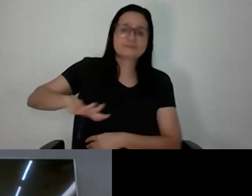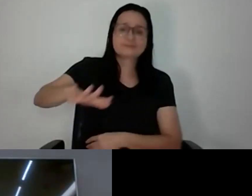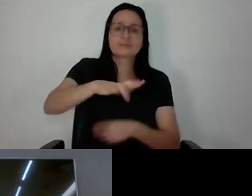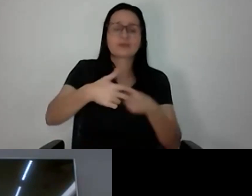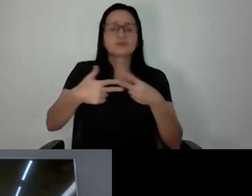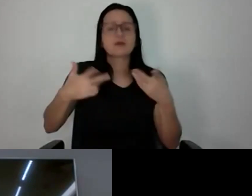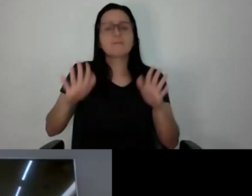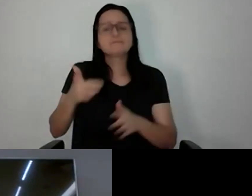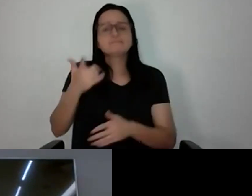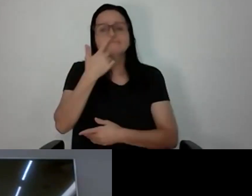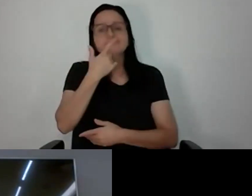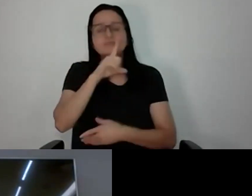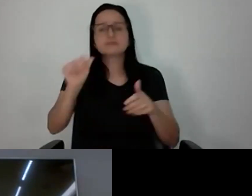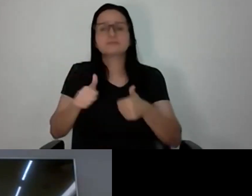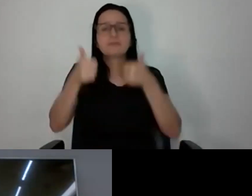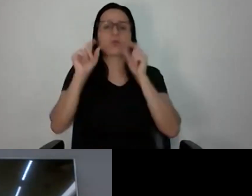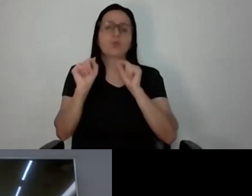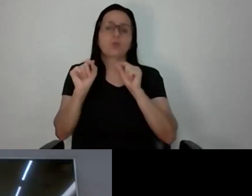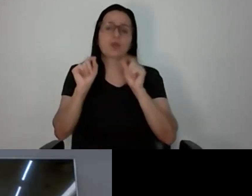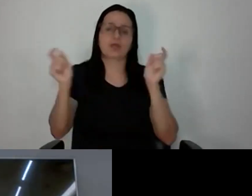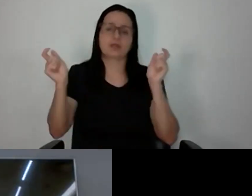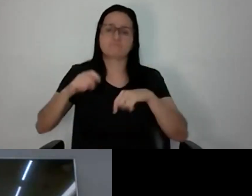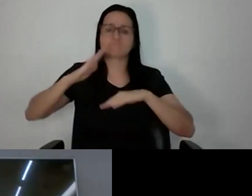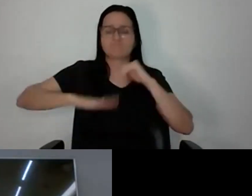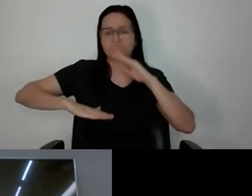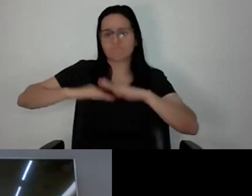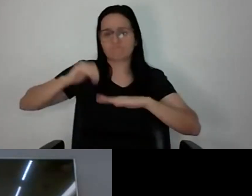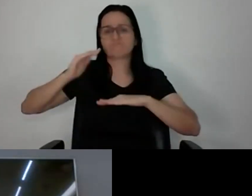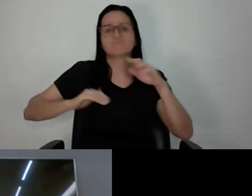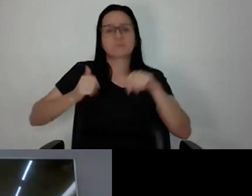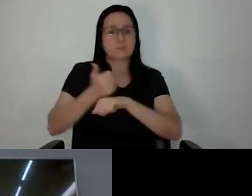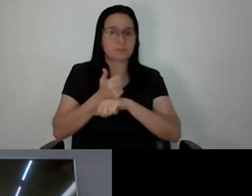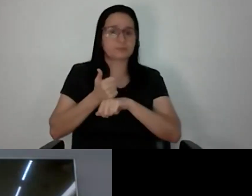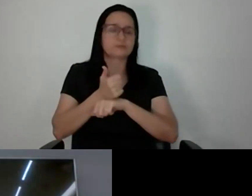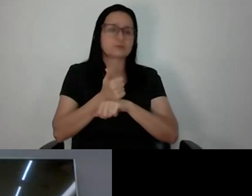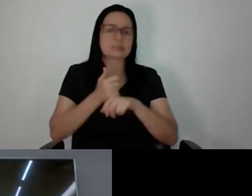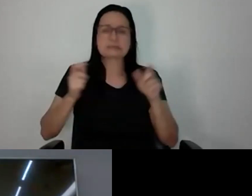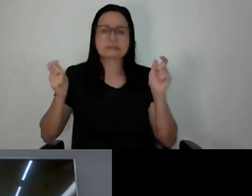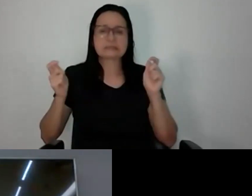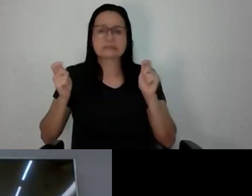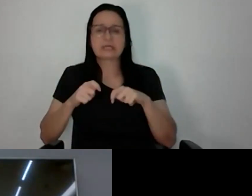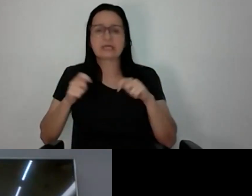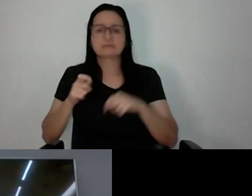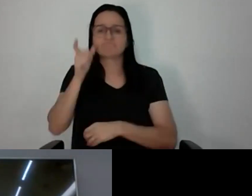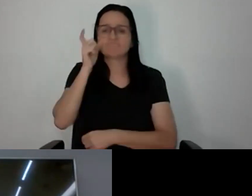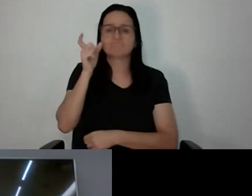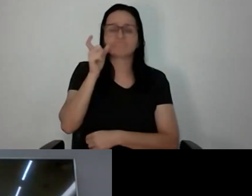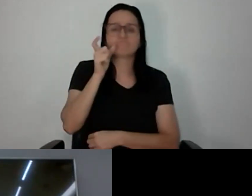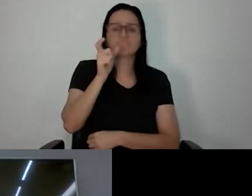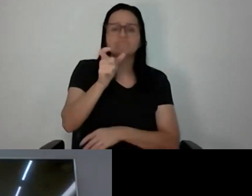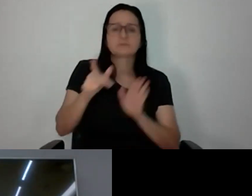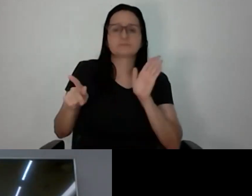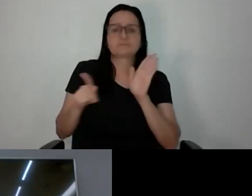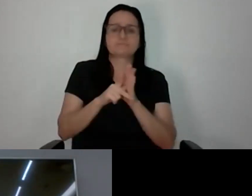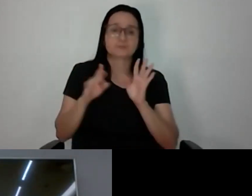ele pode ter para ser um profissional que possa ser cobiçado por essas empresas de tecnologia, um profissional da